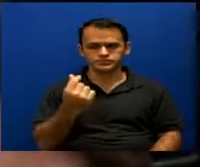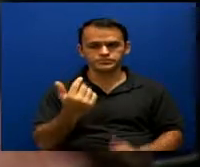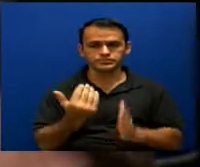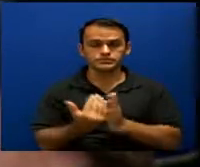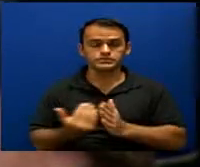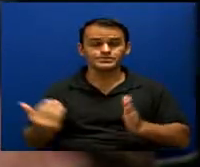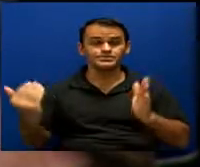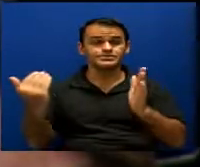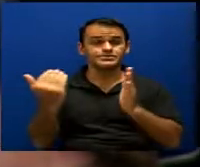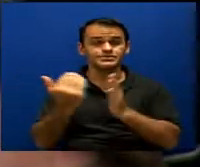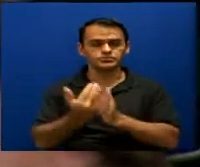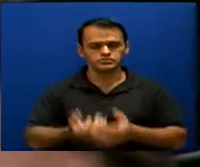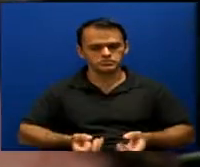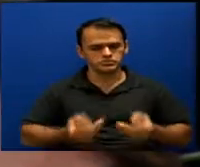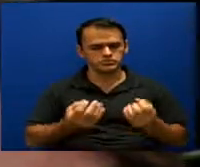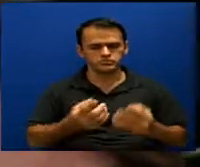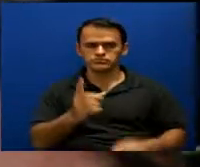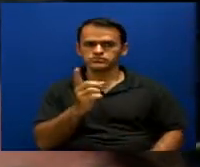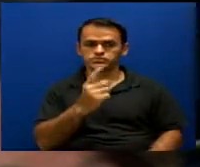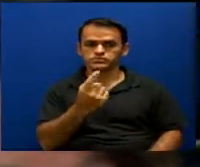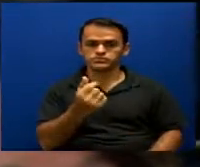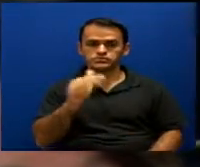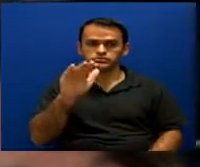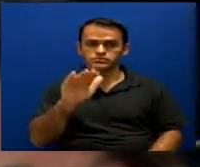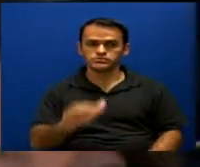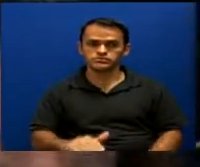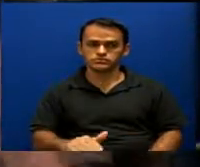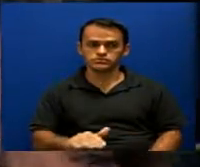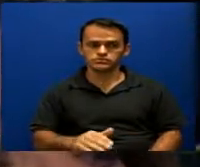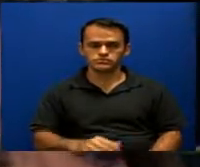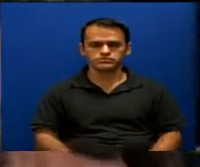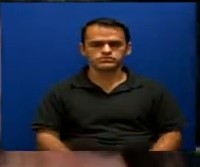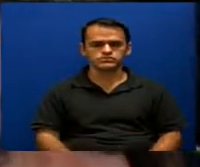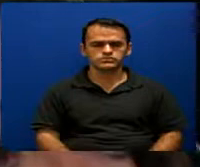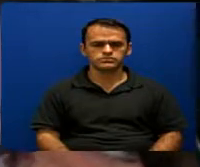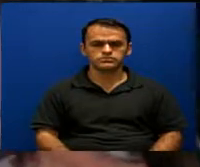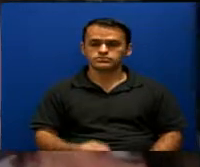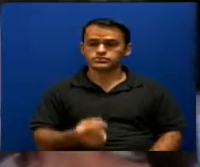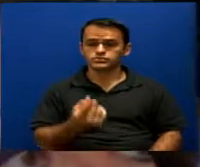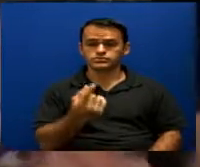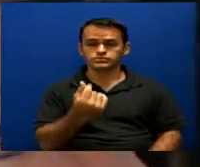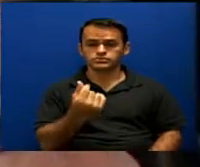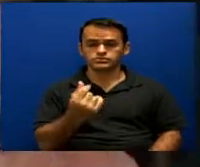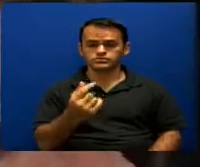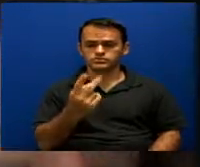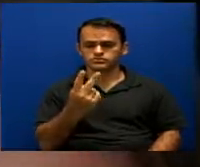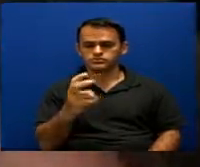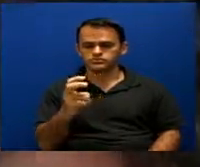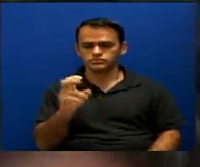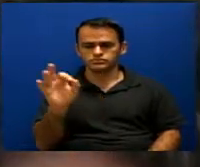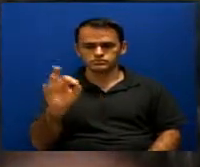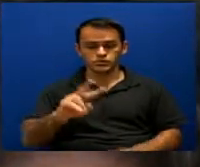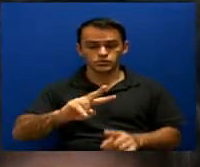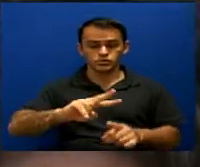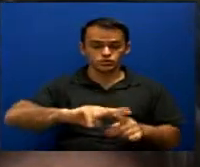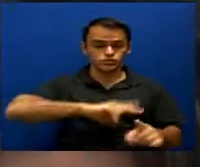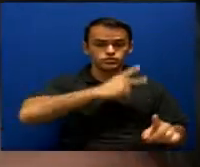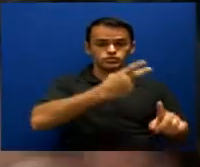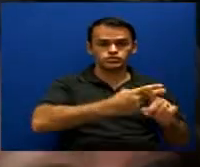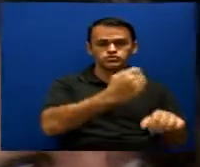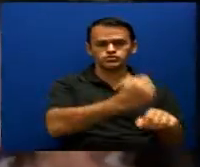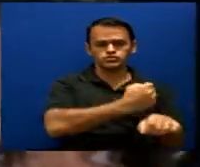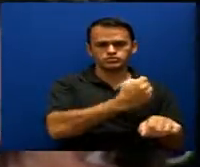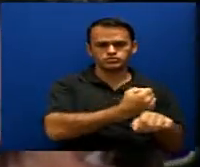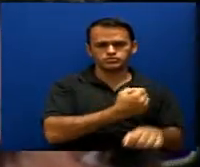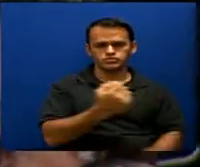mais, ela gasta menos. E com o mesmo valor, você duplica. Você duplica o que ia ser feito. Então, se ia ser